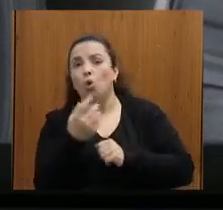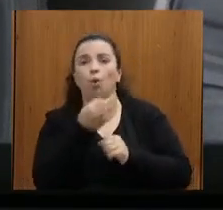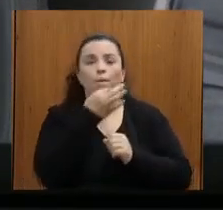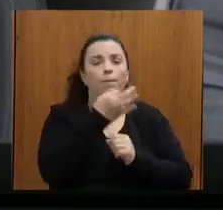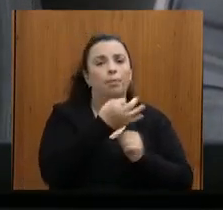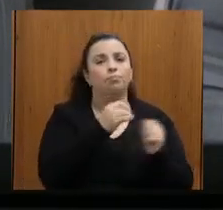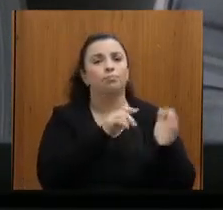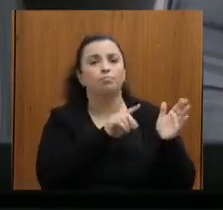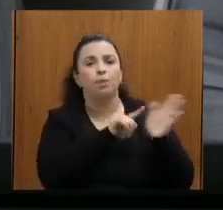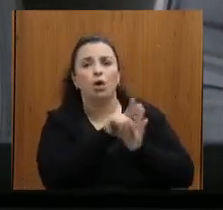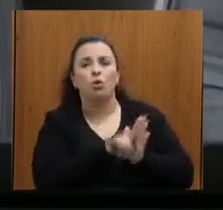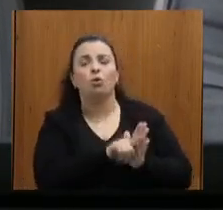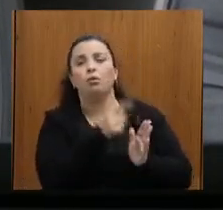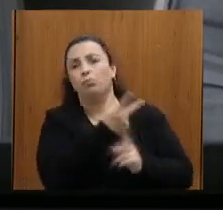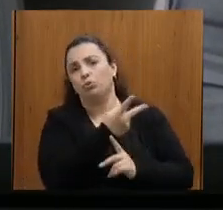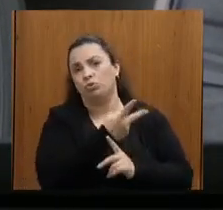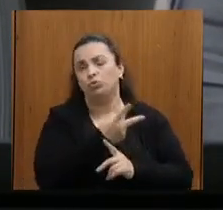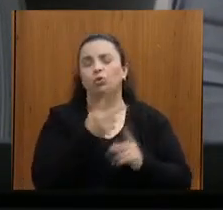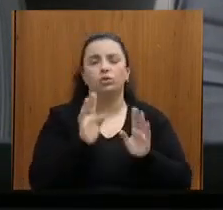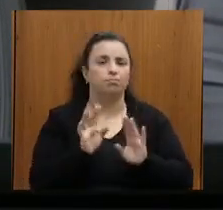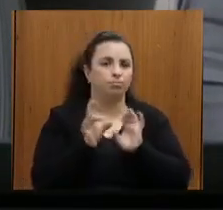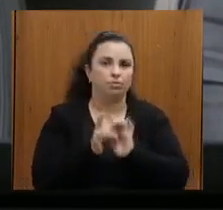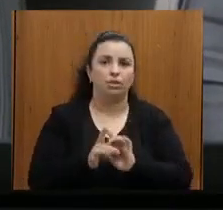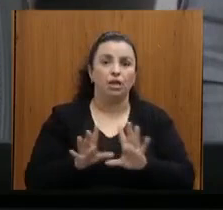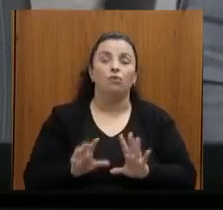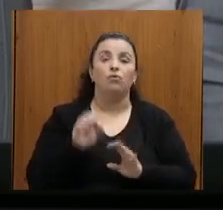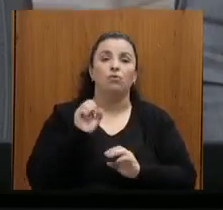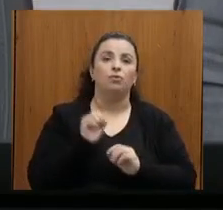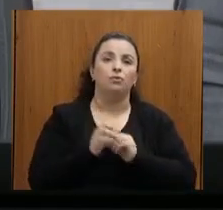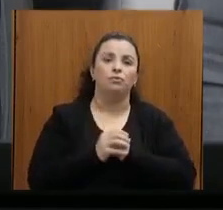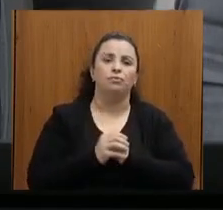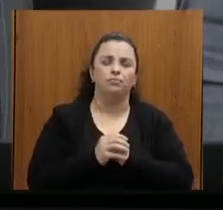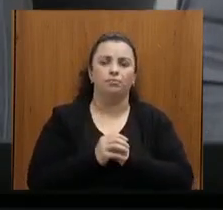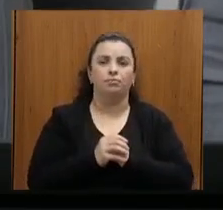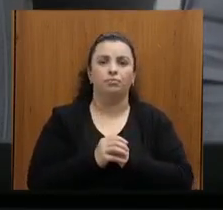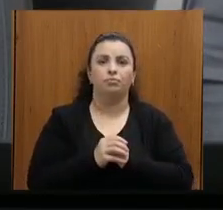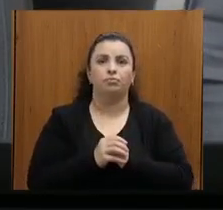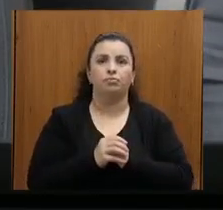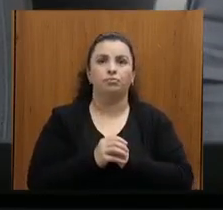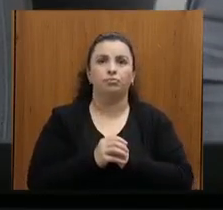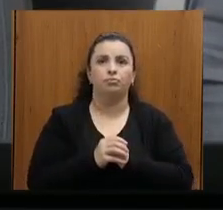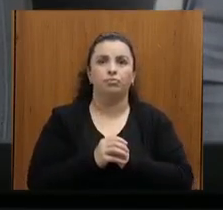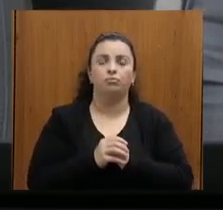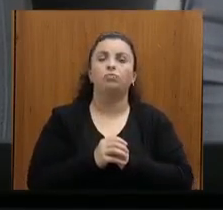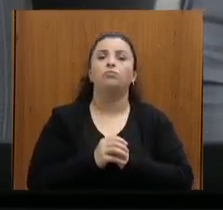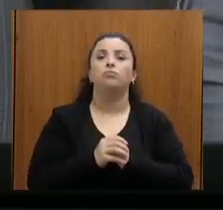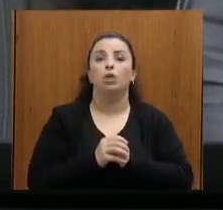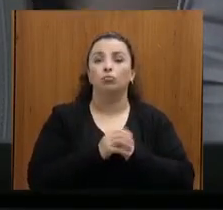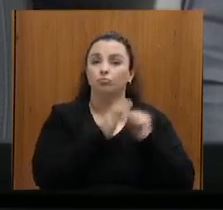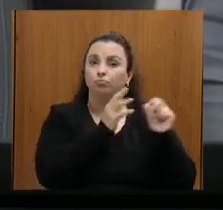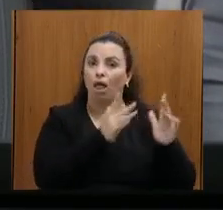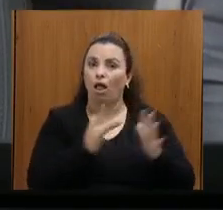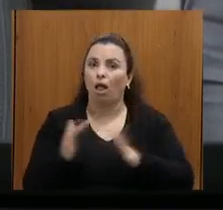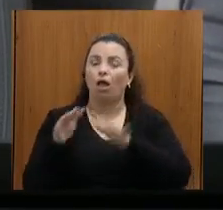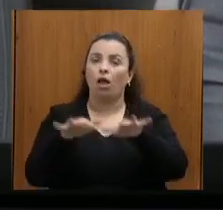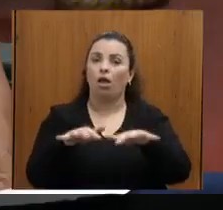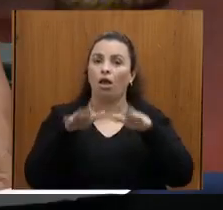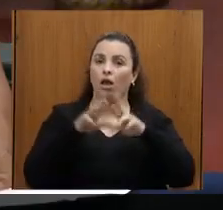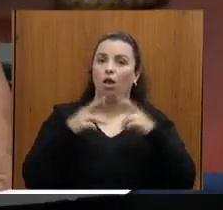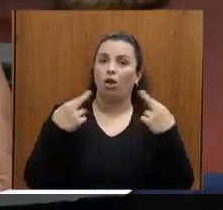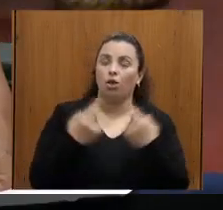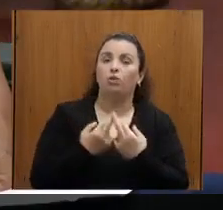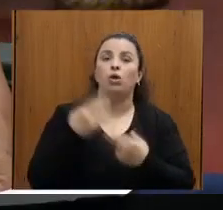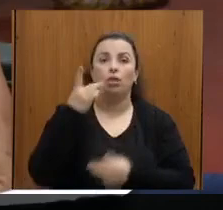da secretária, poderá ter o tempo reduzido. no decorrer da reunião, as deputadas e os